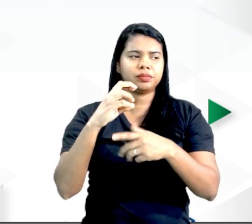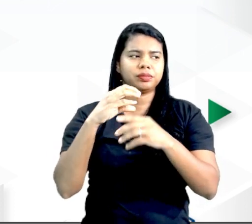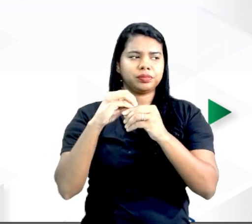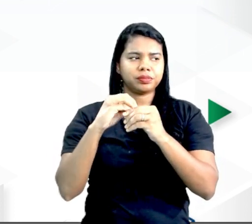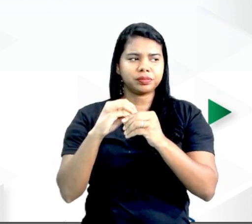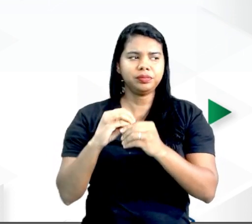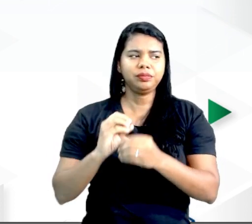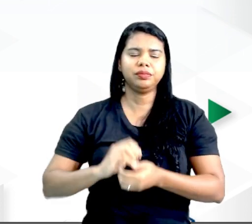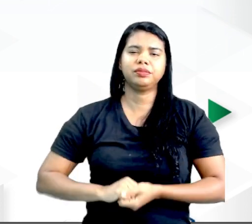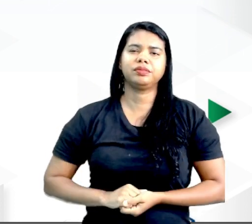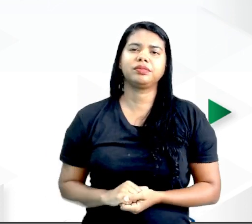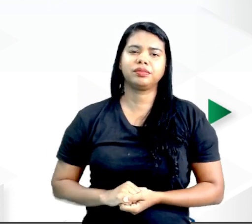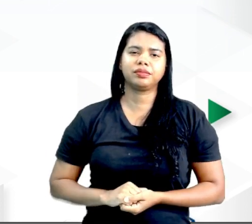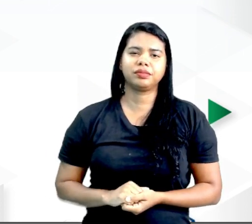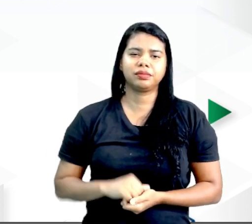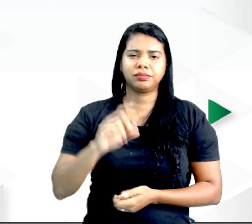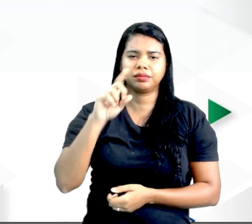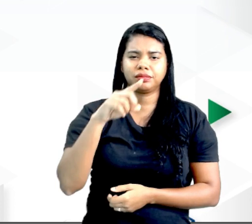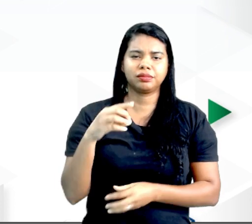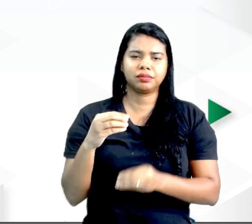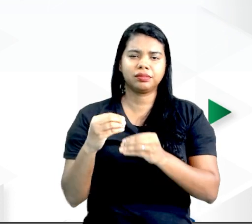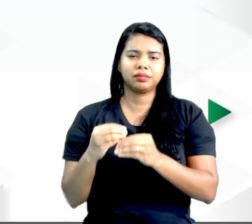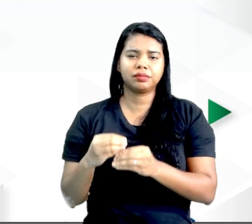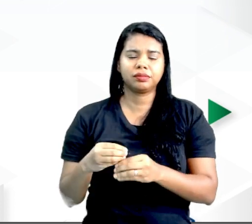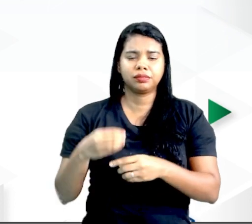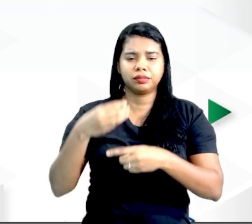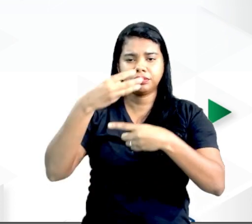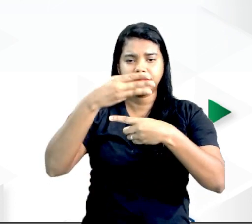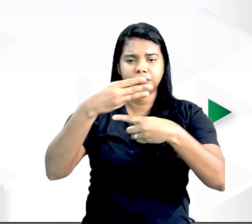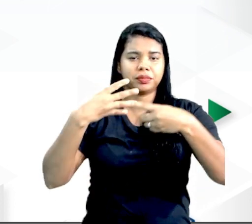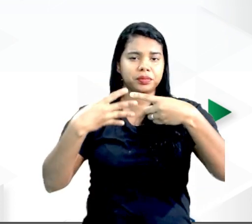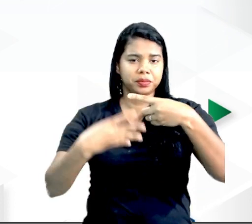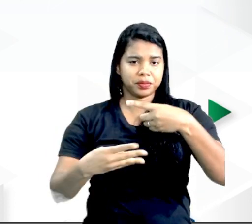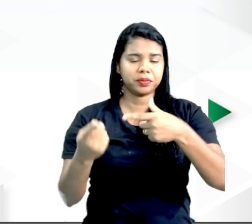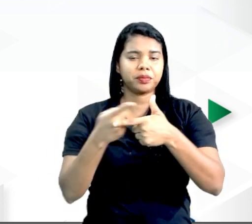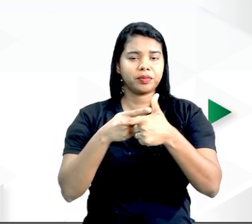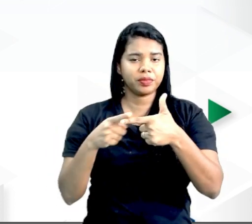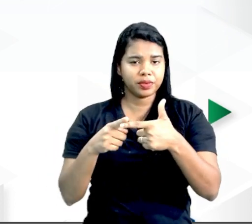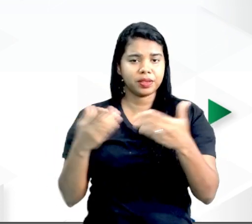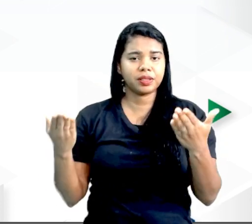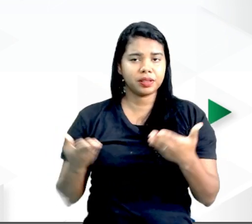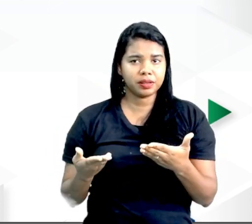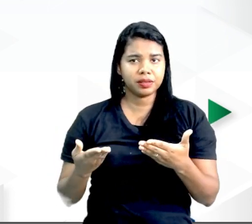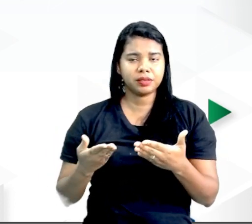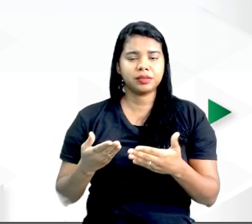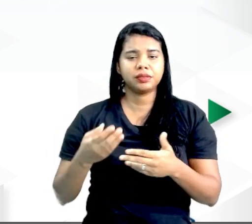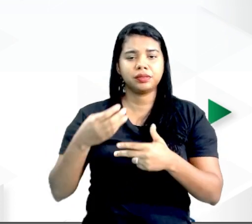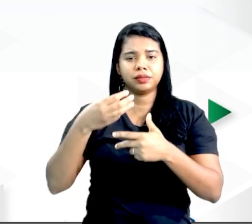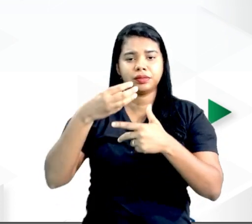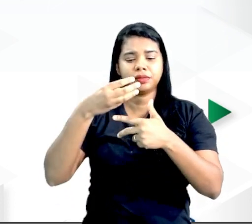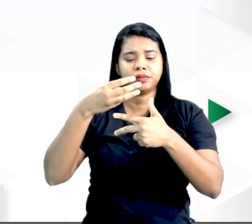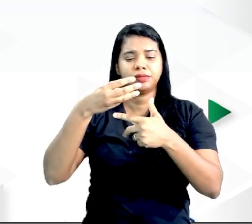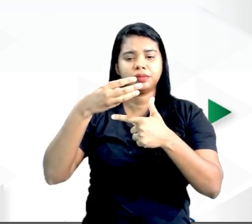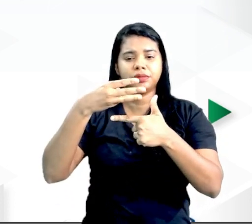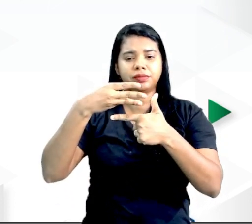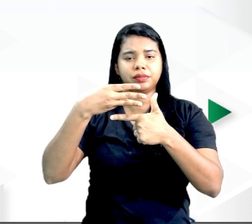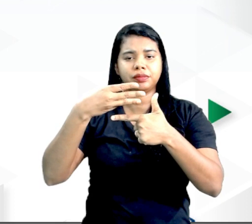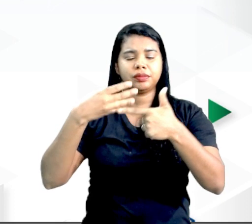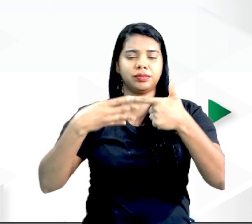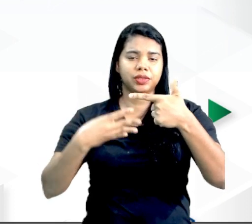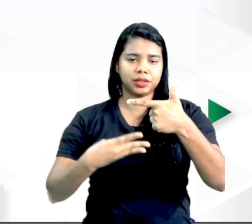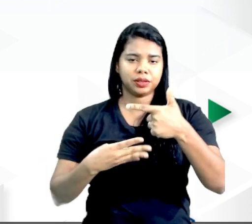15, 60 é por 15. Vamos lá? Dá 3 sobre 4. Agora eu vou dividir 3 por 4, vou ter uma taxa